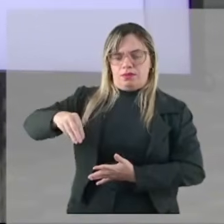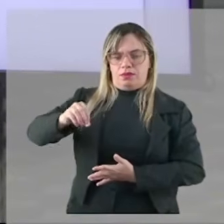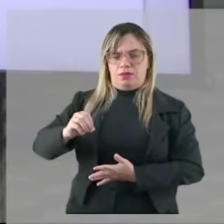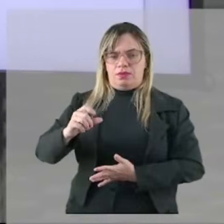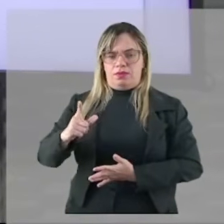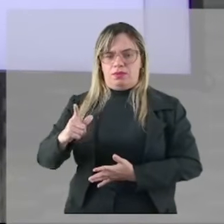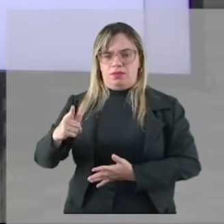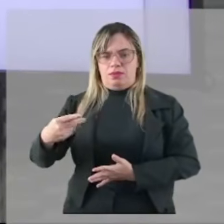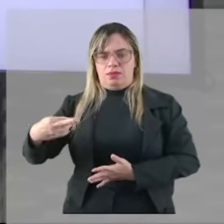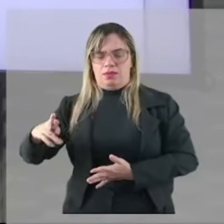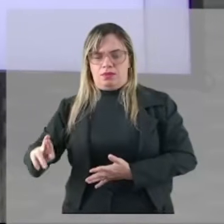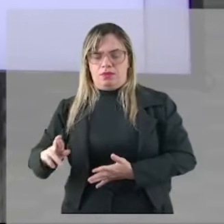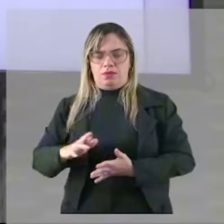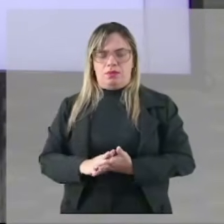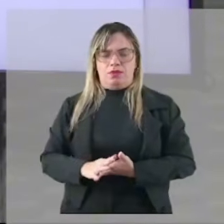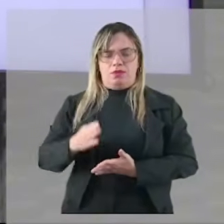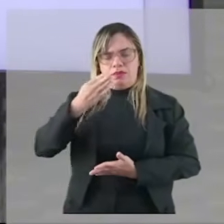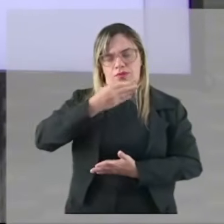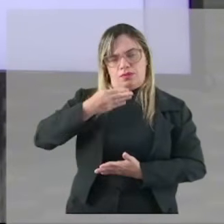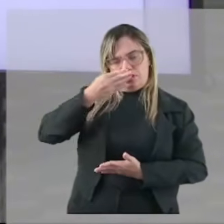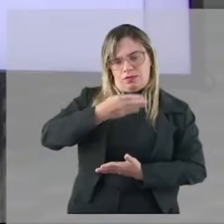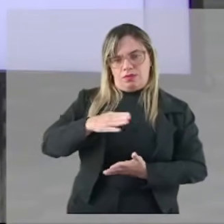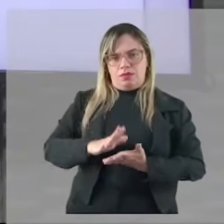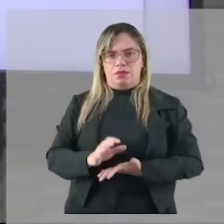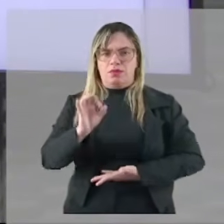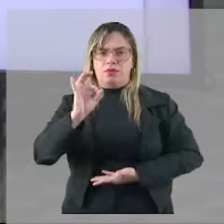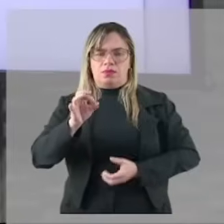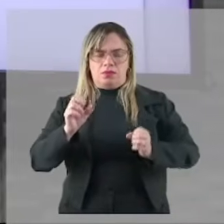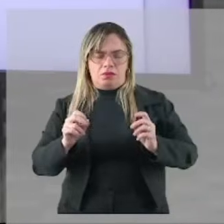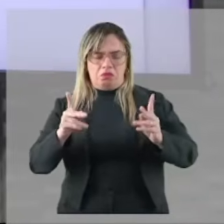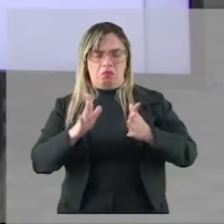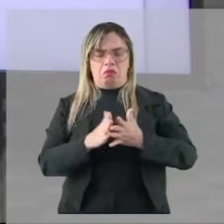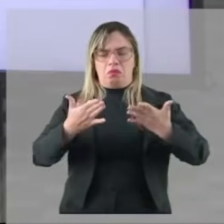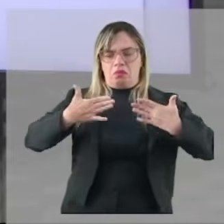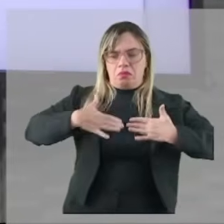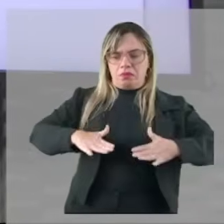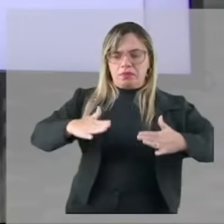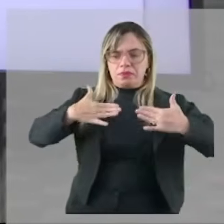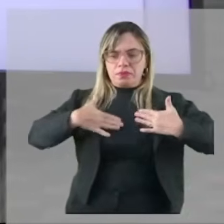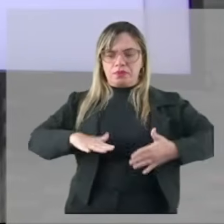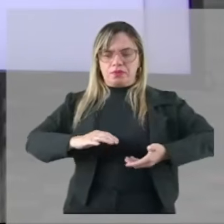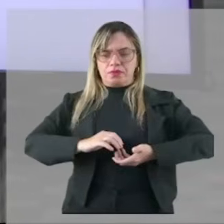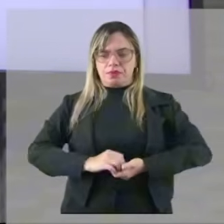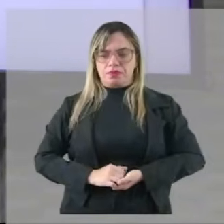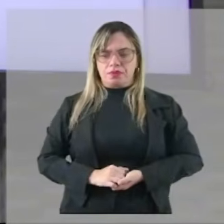sacarose. Ok, gente? Tudo certinho? Tudo tranquilo?